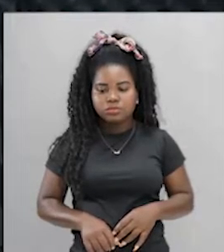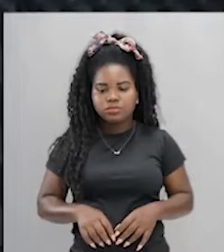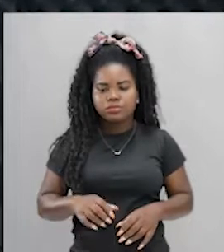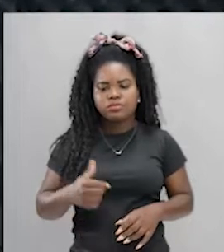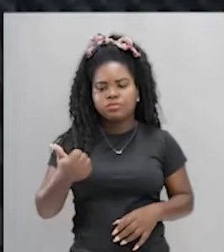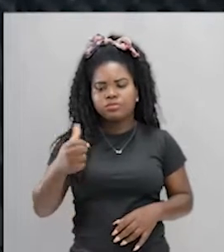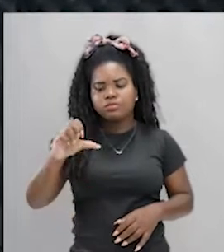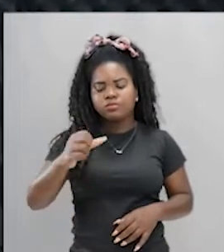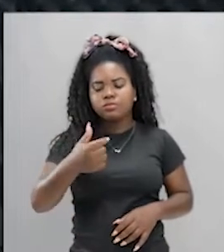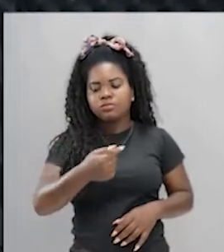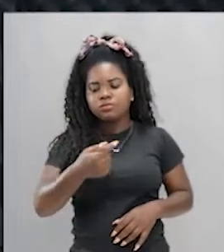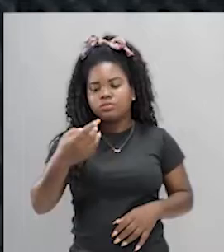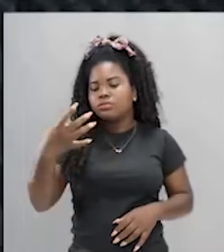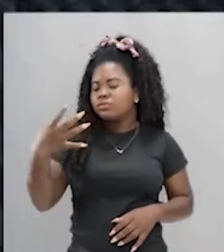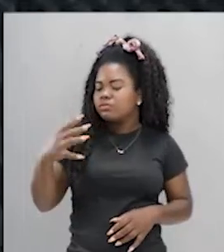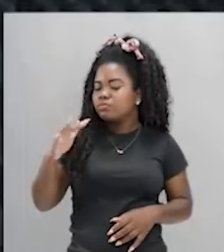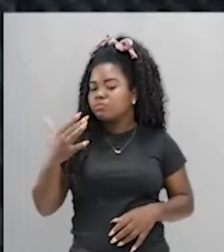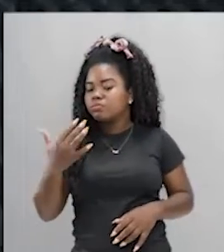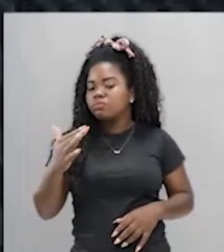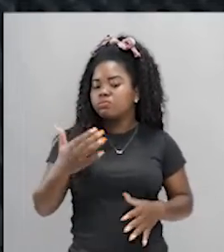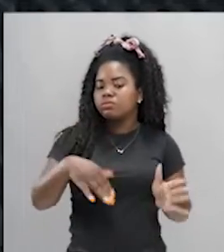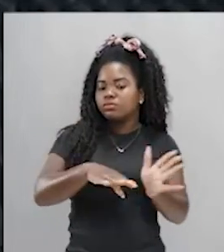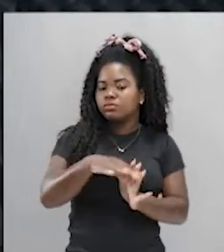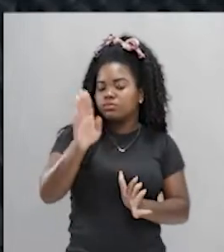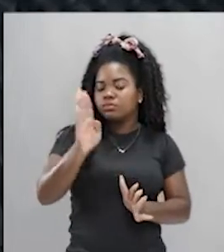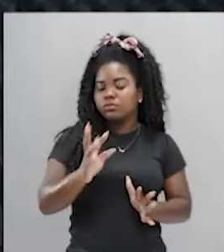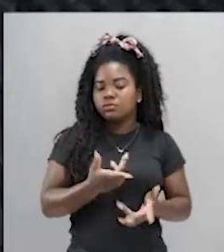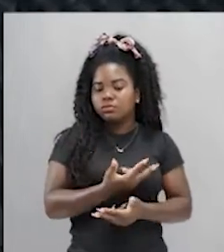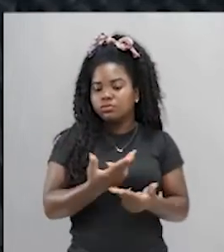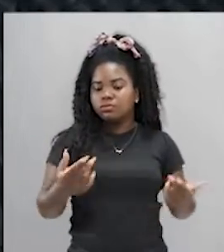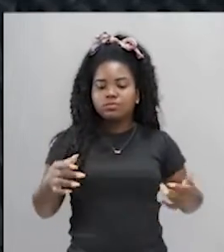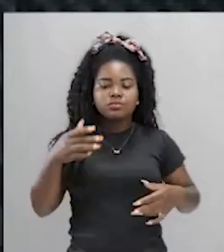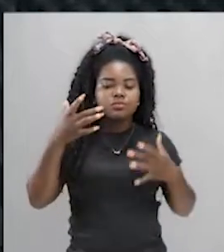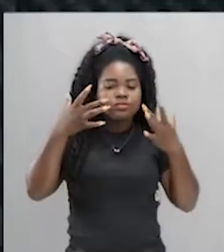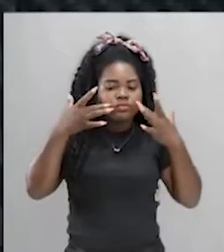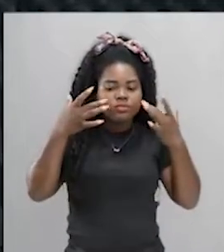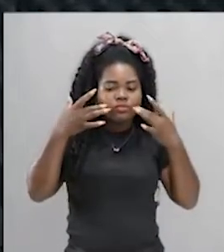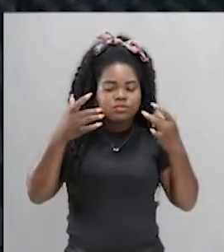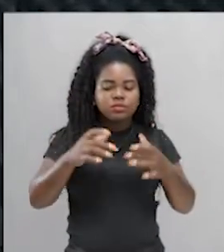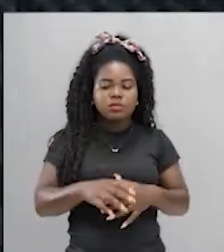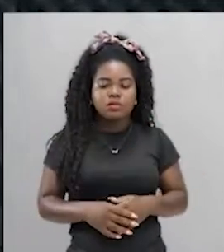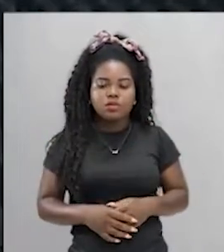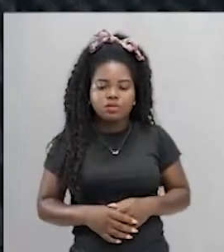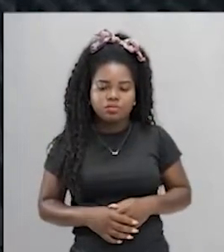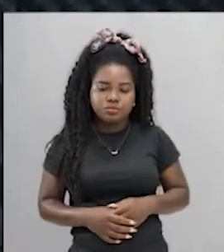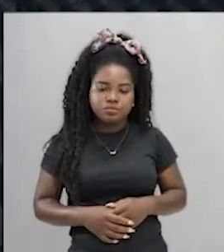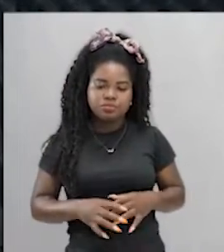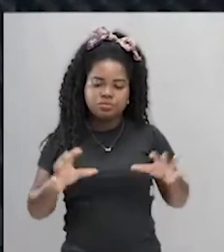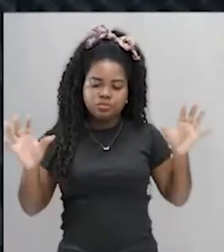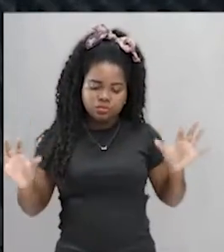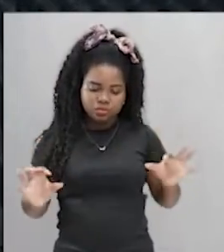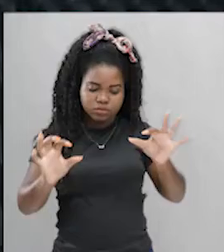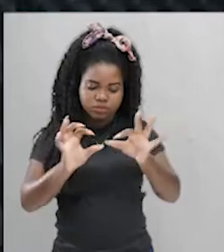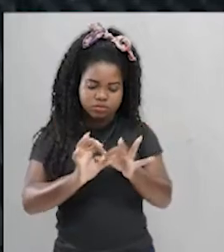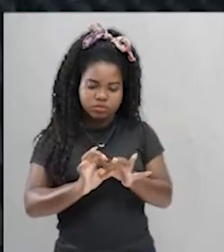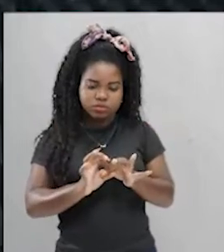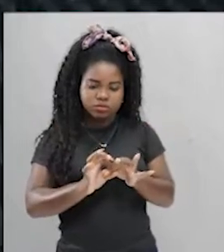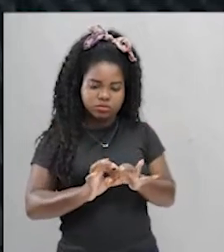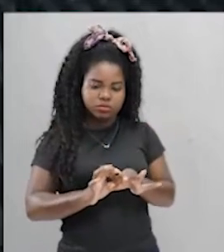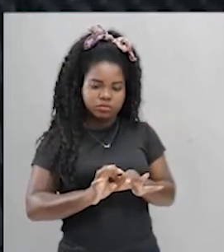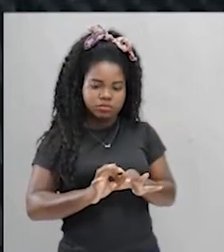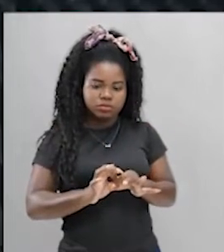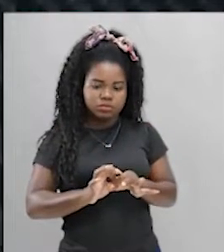Pois é, ele veio ao Brasil. Né? E muitos atores, principalmente na área teatral, né, ligam, fazem esse link